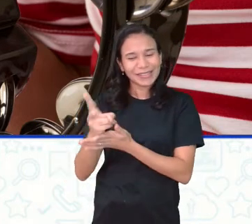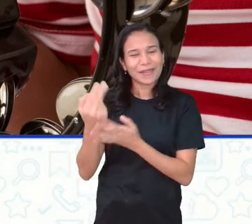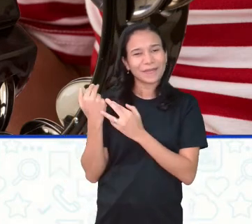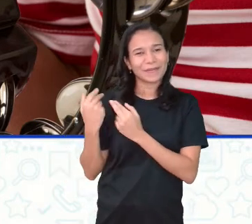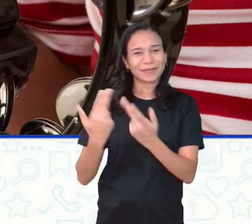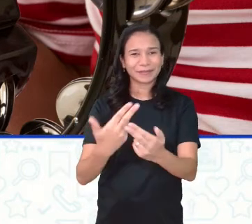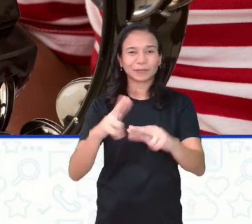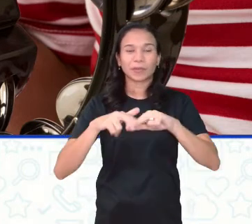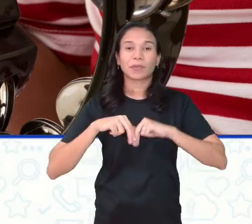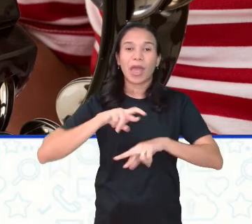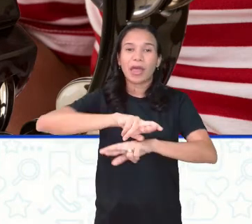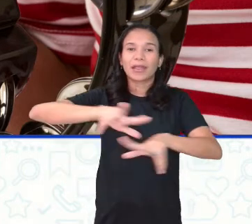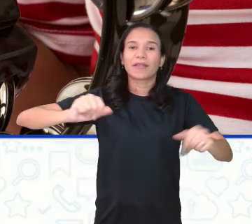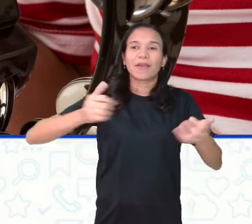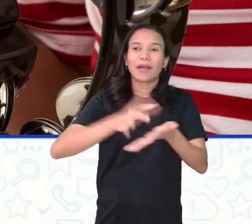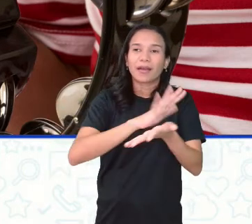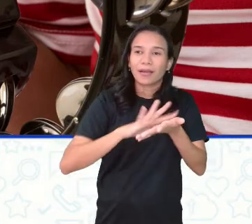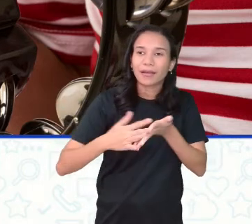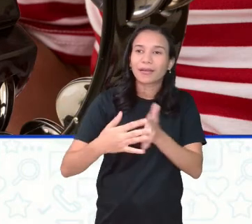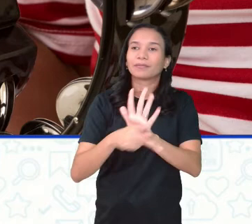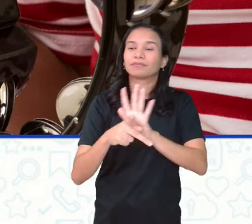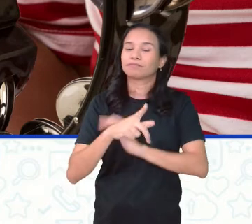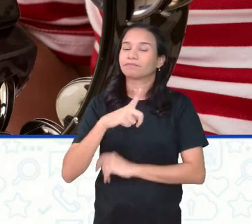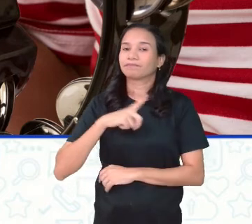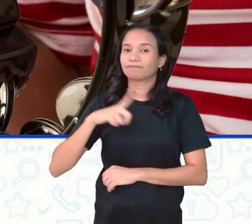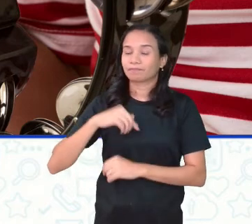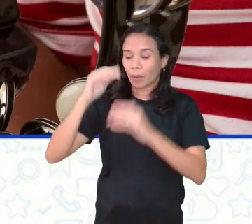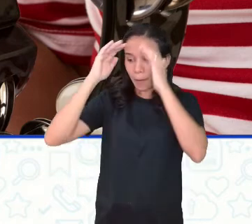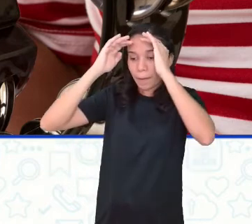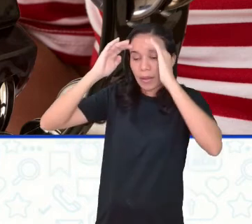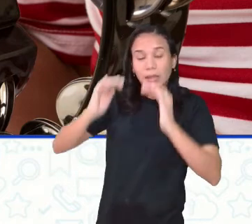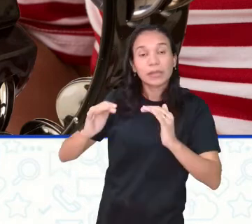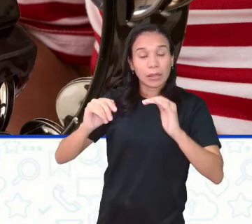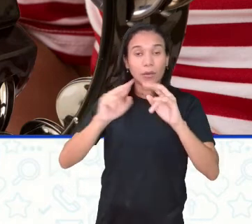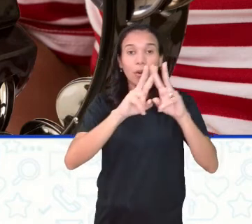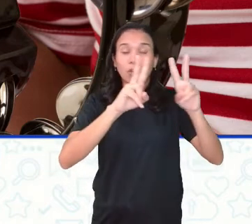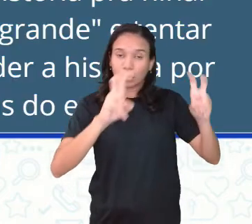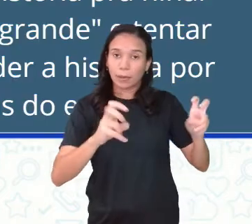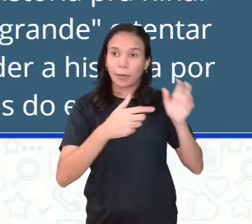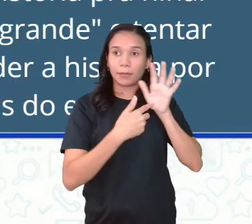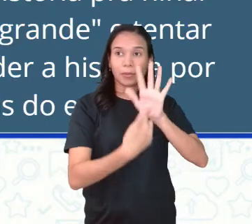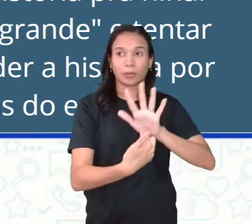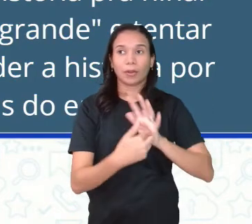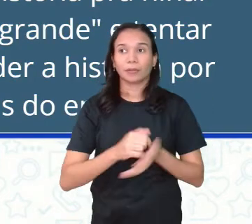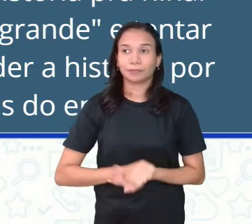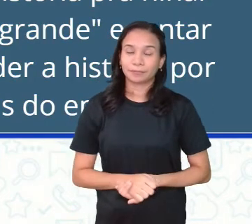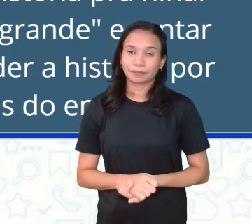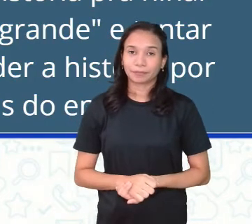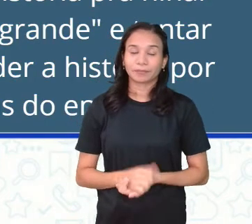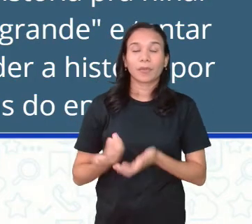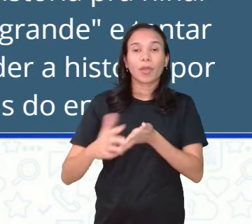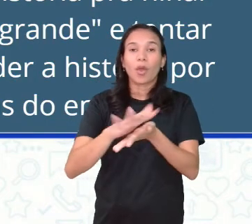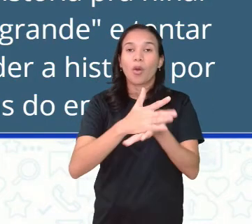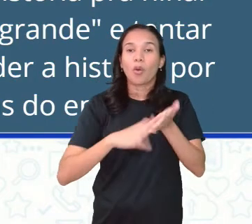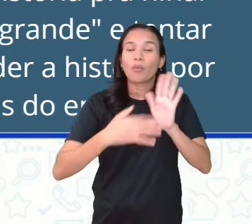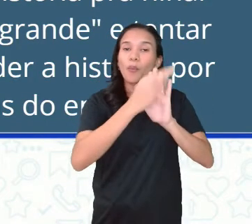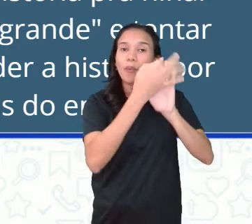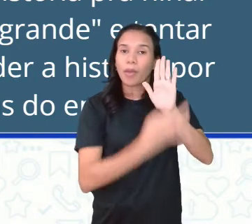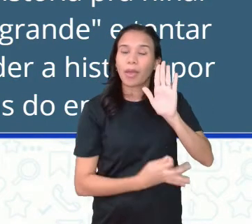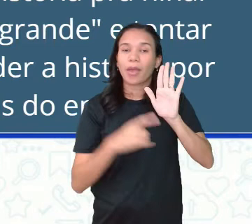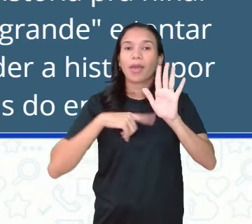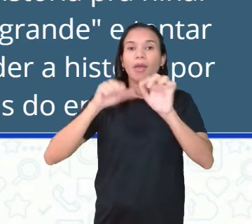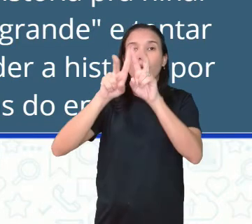Dos diversos sambas criados em cada escola, obedecendo ao tema do enredo que será apresentado. O samba enredo vem de um